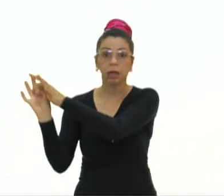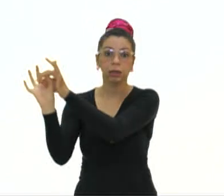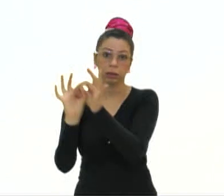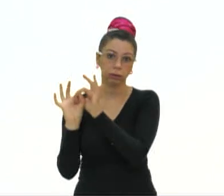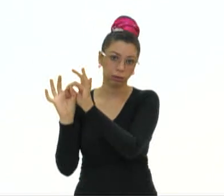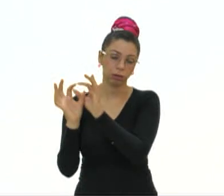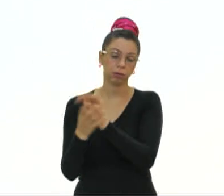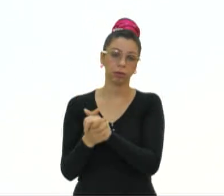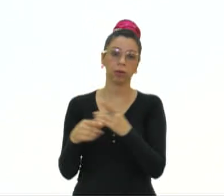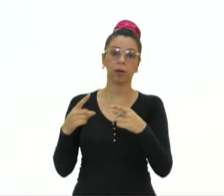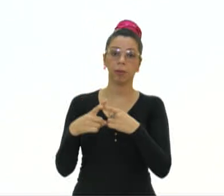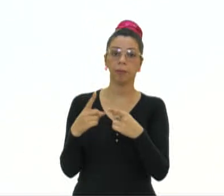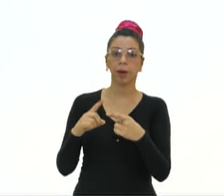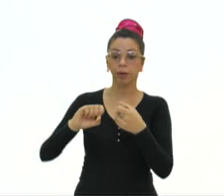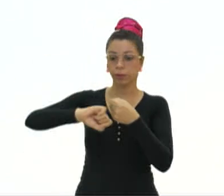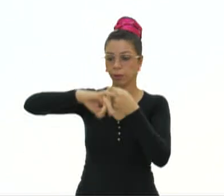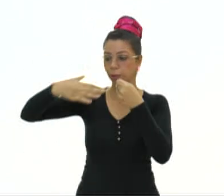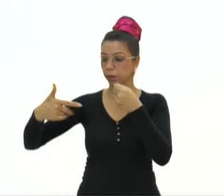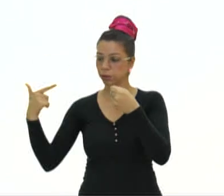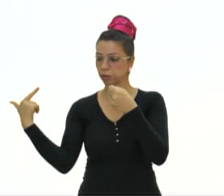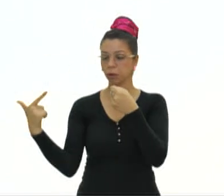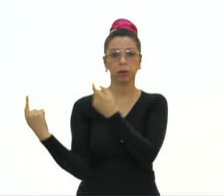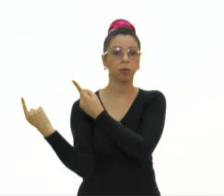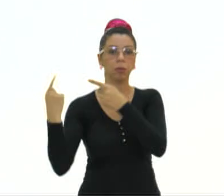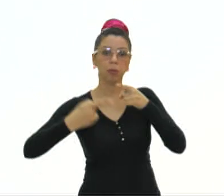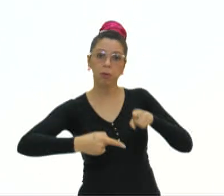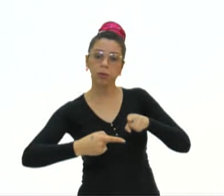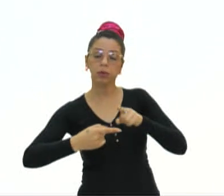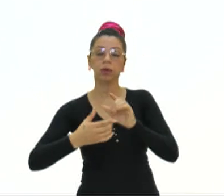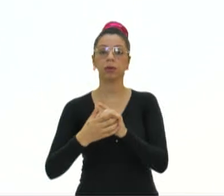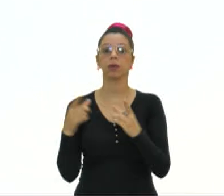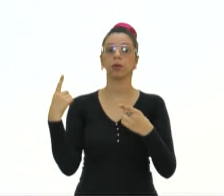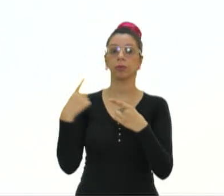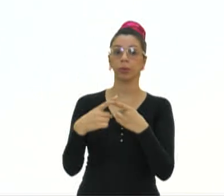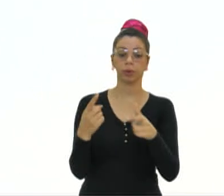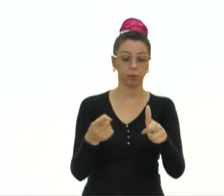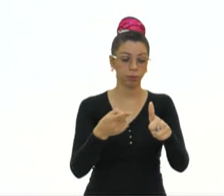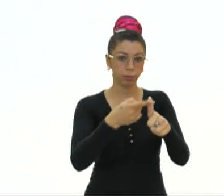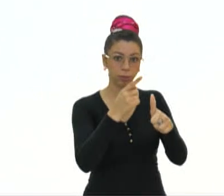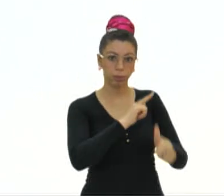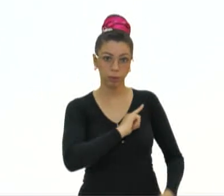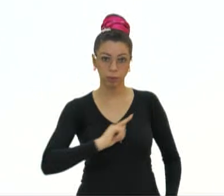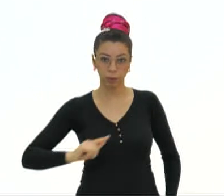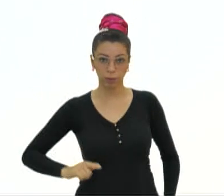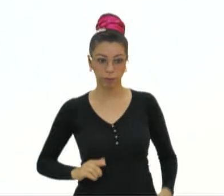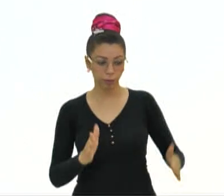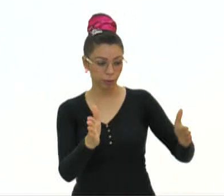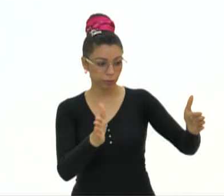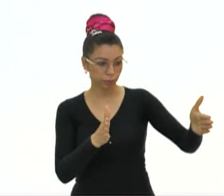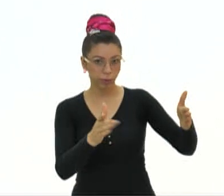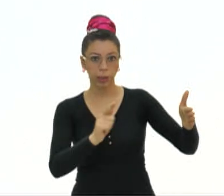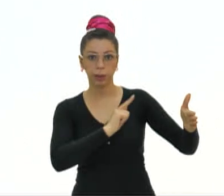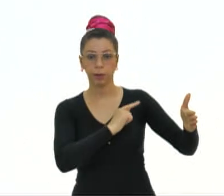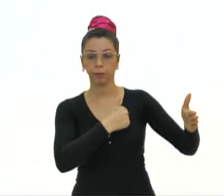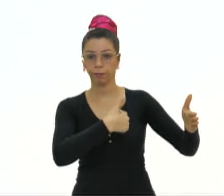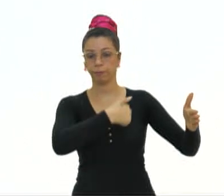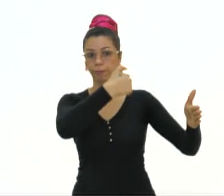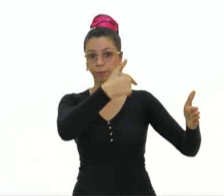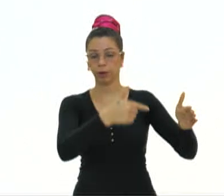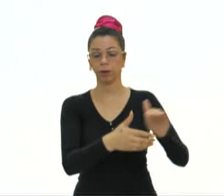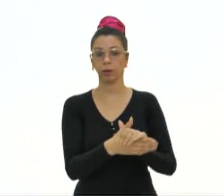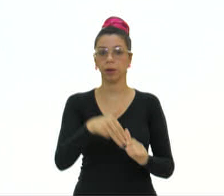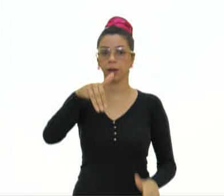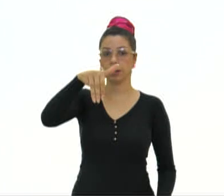era antidemocrático, porque já no governo do Vargas, no primeiro governo Vargas, na ANL,